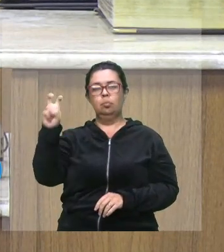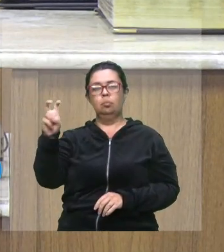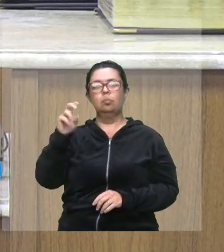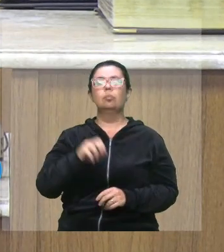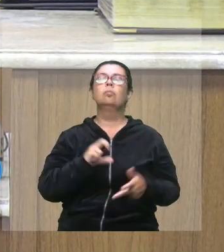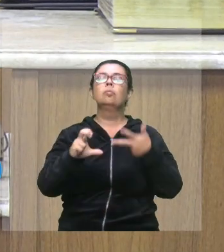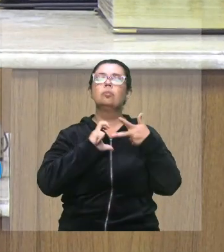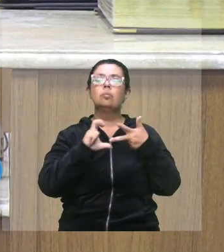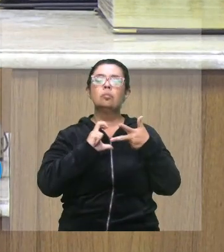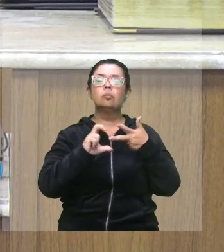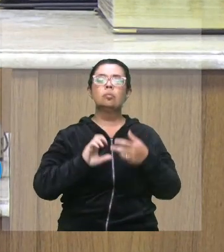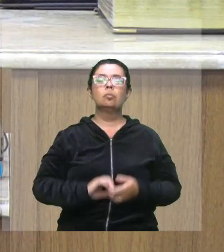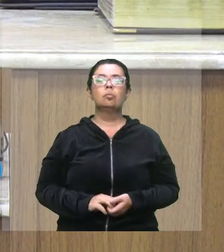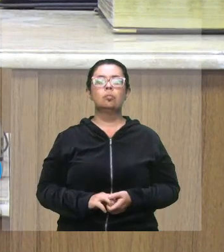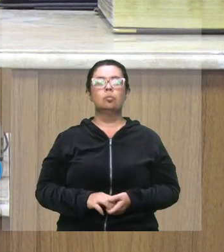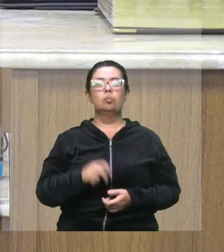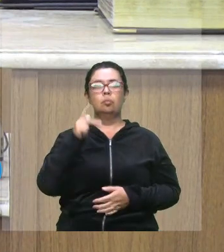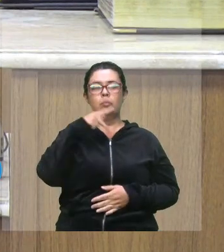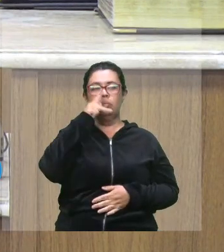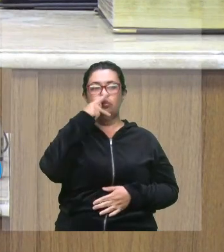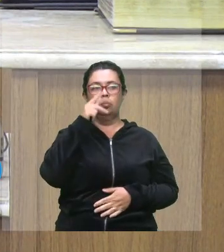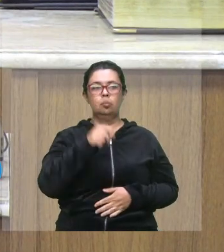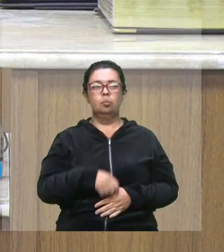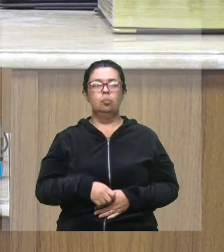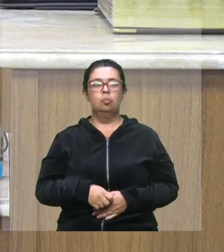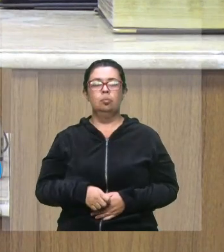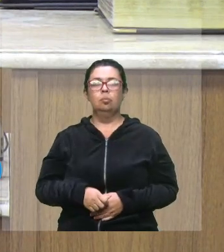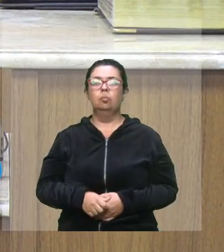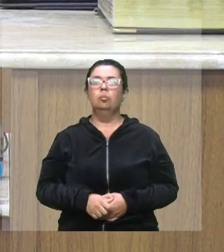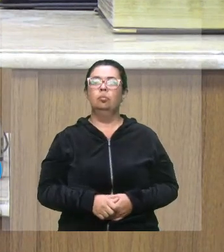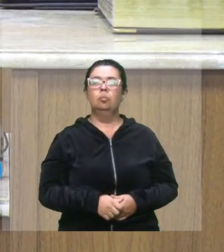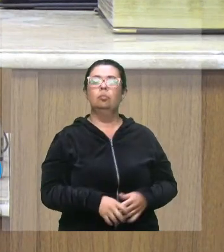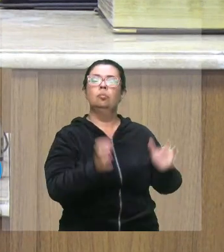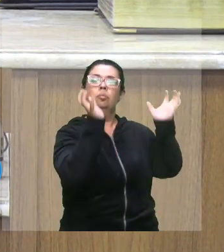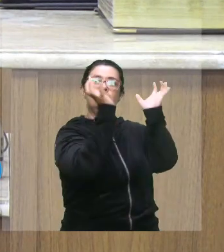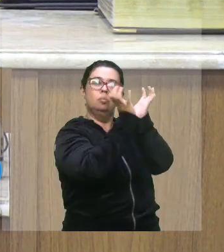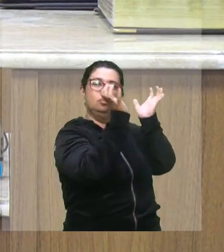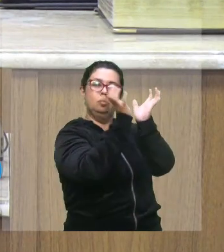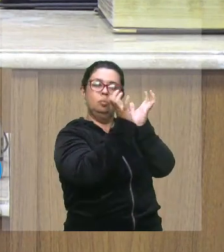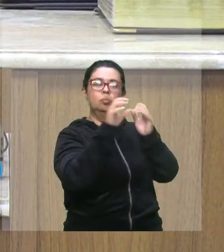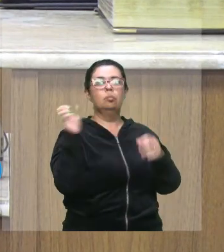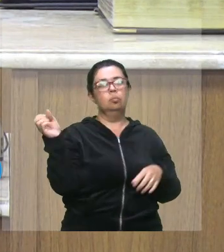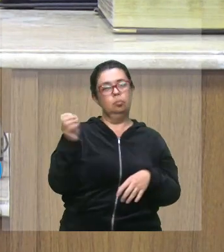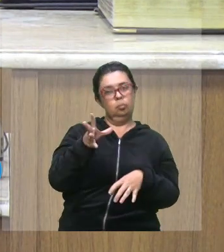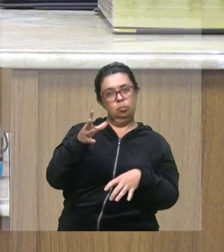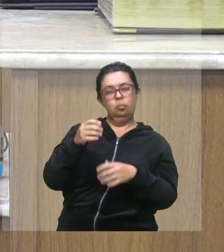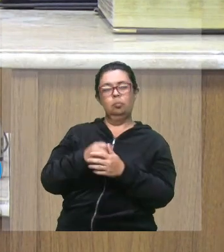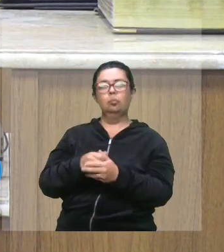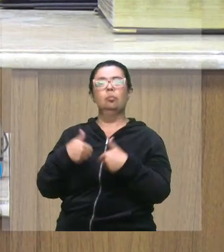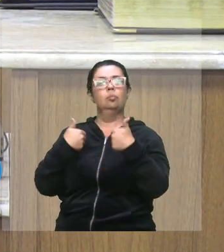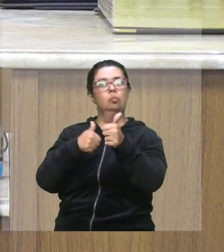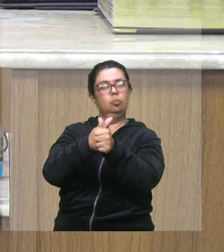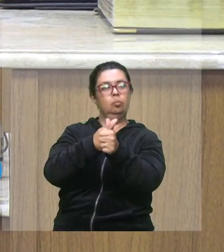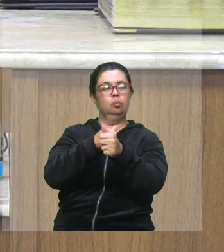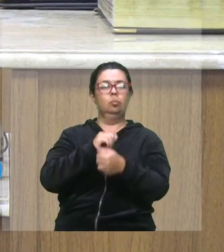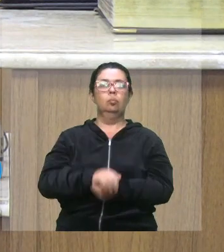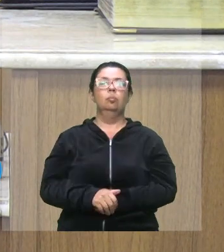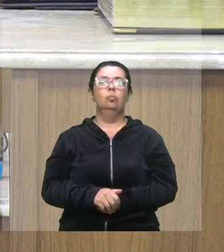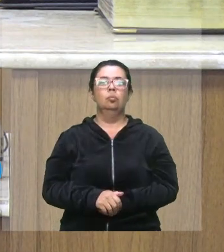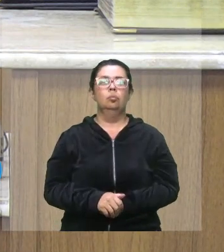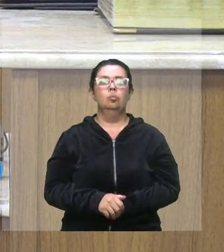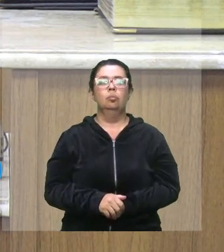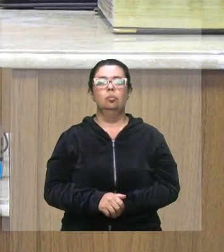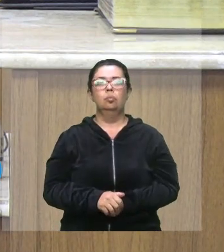9.355/2024 do Poder Executivo, que dispõe sobre nova composição do Conselho Municipal de Acompanhamento e Controle Social